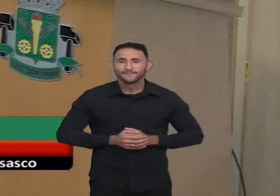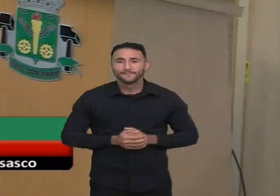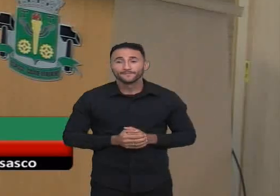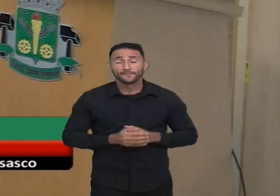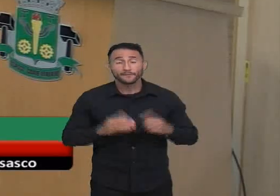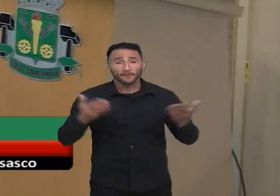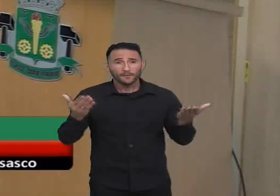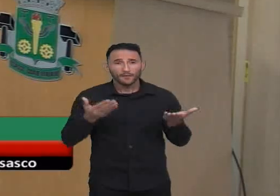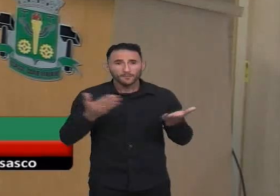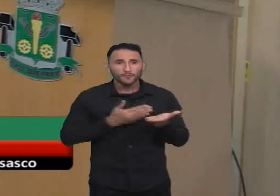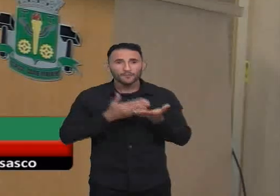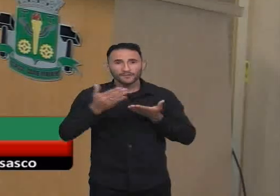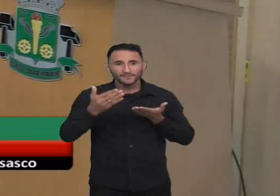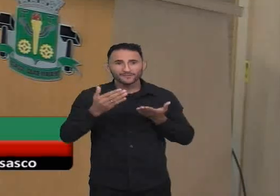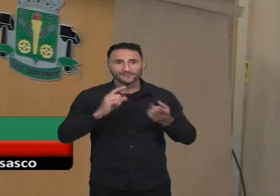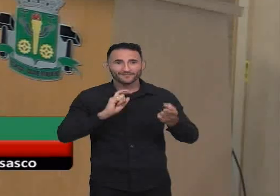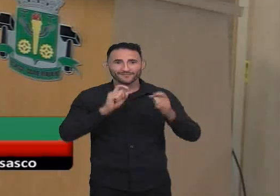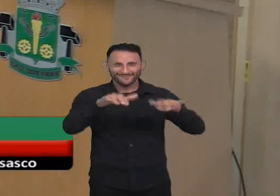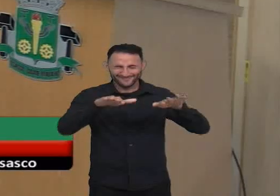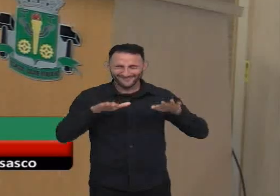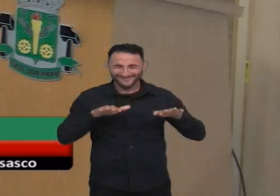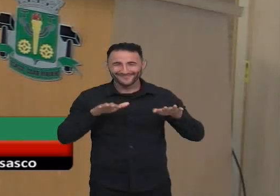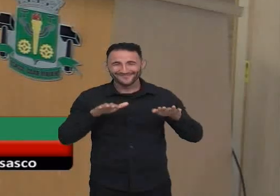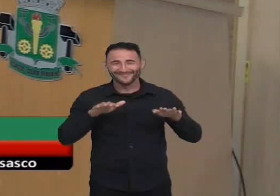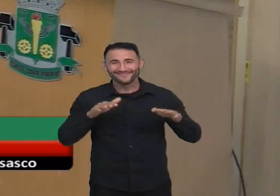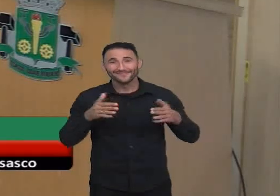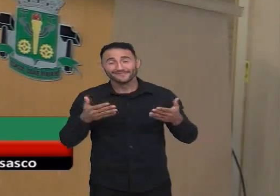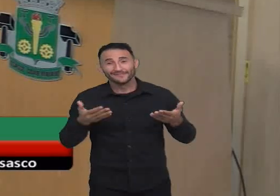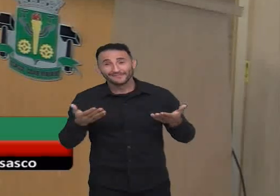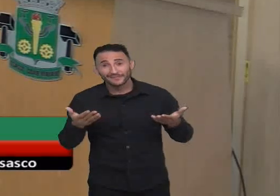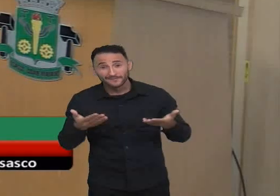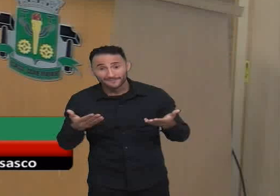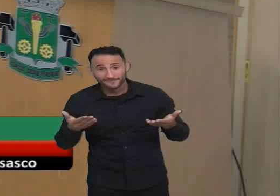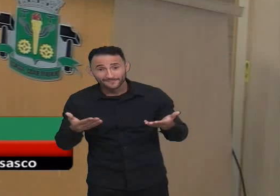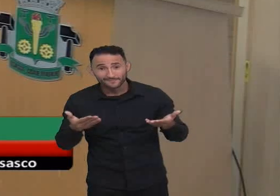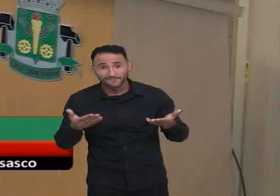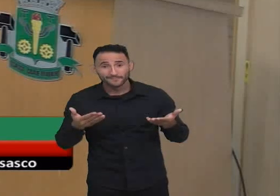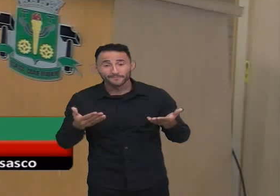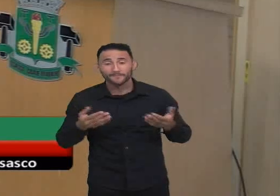Para darmos início à